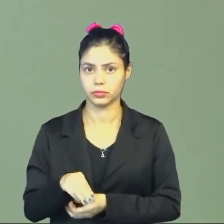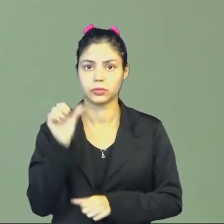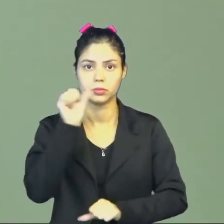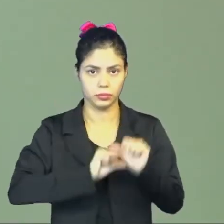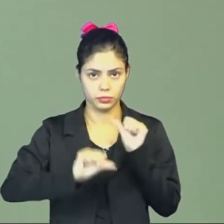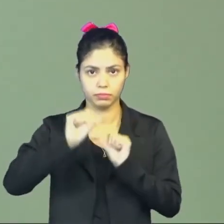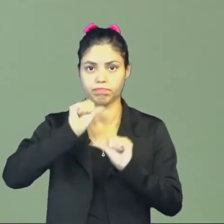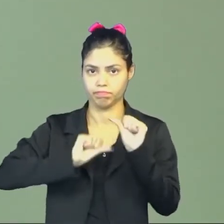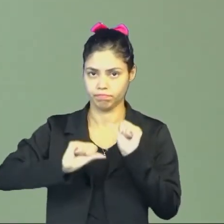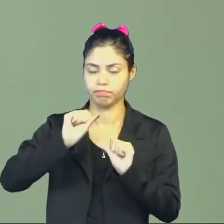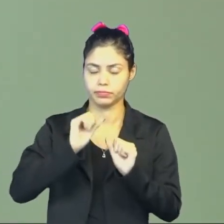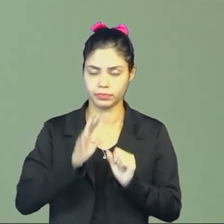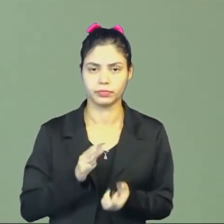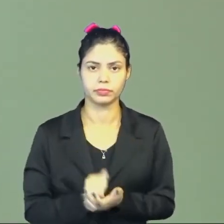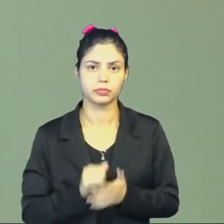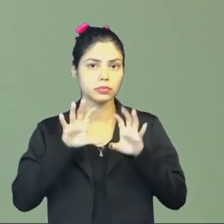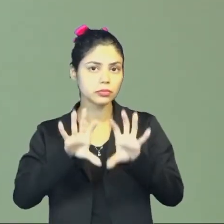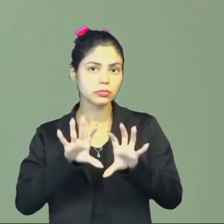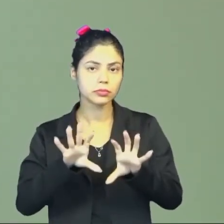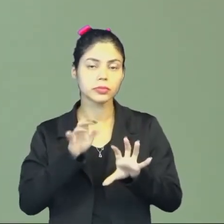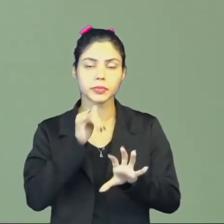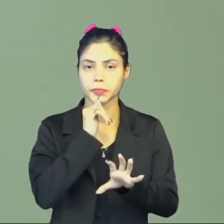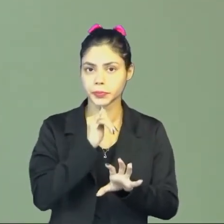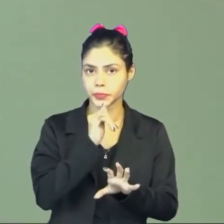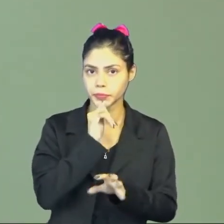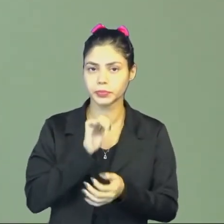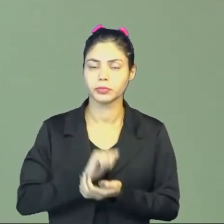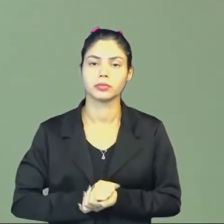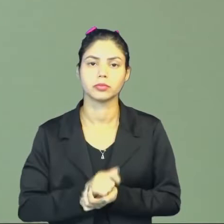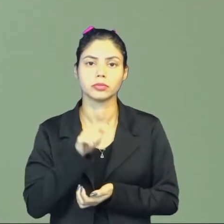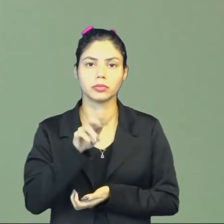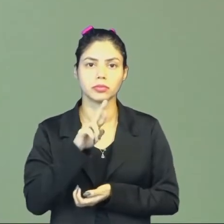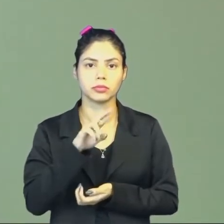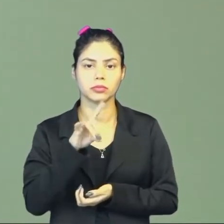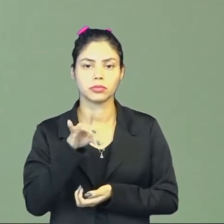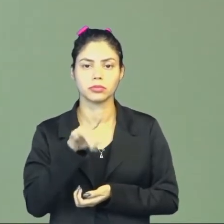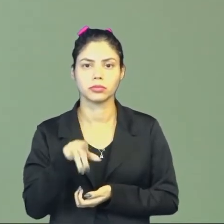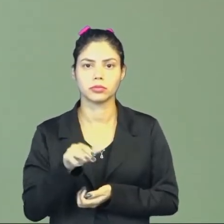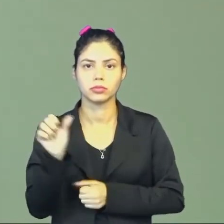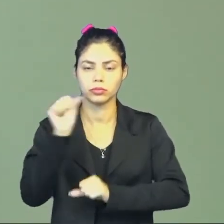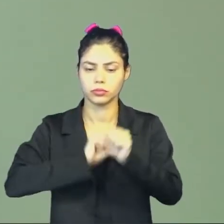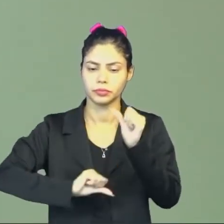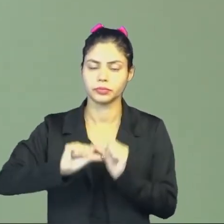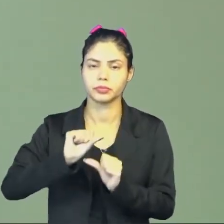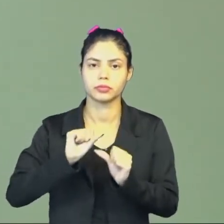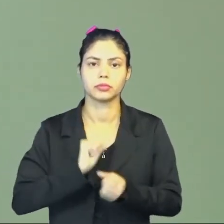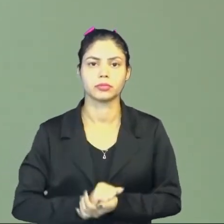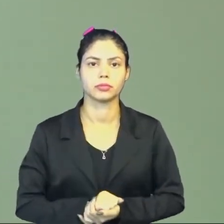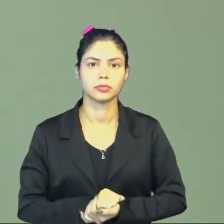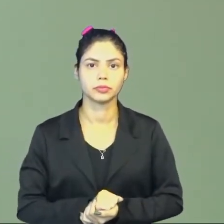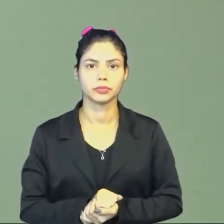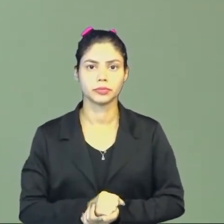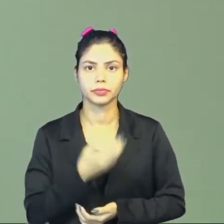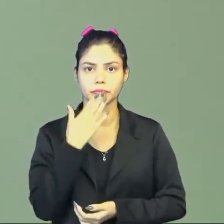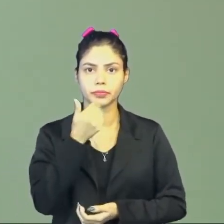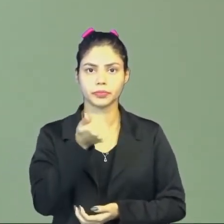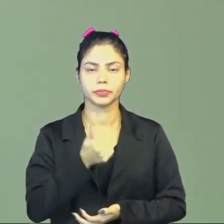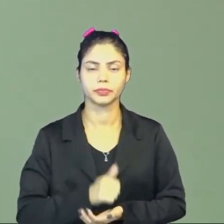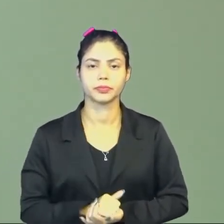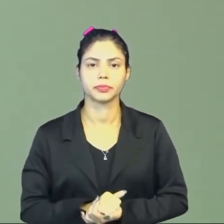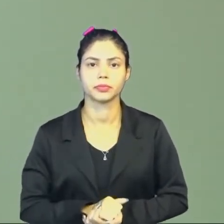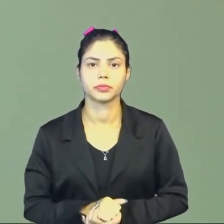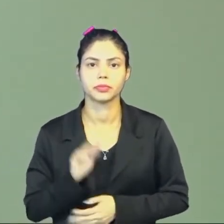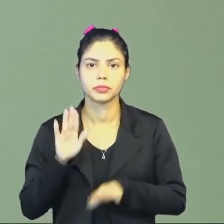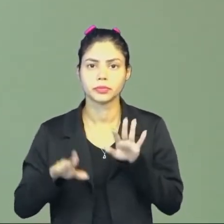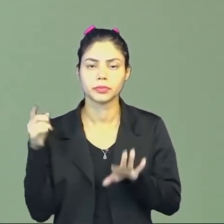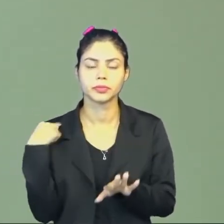a mudar. Então, esse é o exemplo da grandeza inversamente proporcional. Tudo bem?